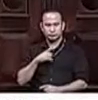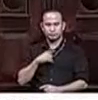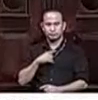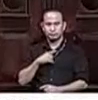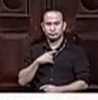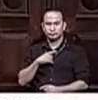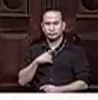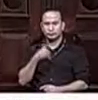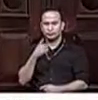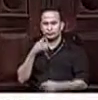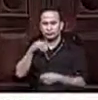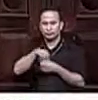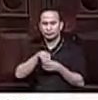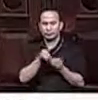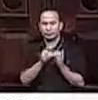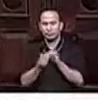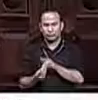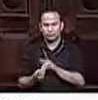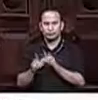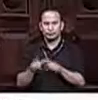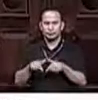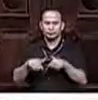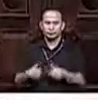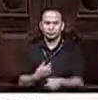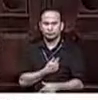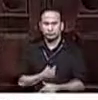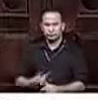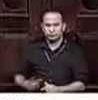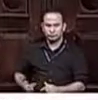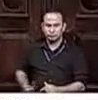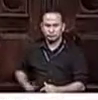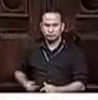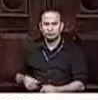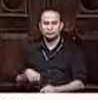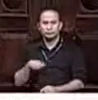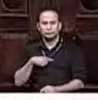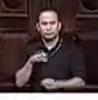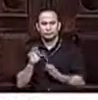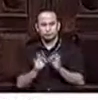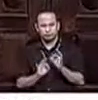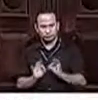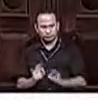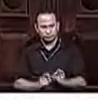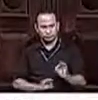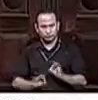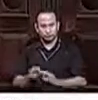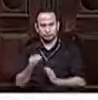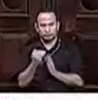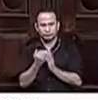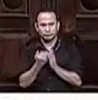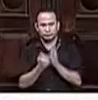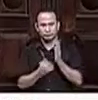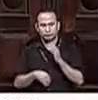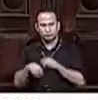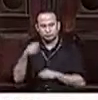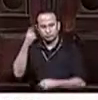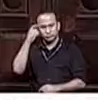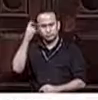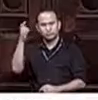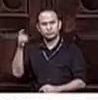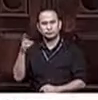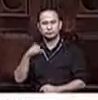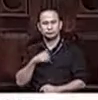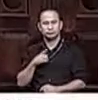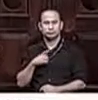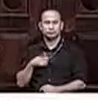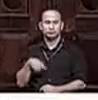votado contra as propostas do governo, ser mais incisivo na minha leitura e mais organizado na apresentação de ideias para a superação da crise do